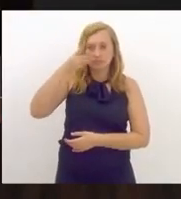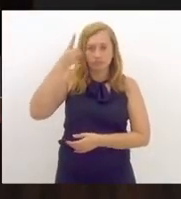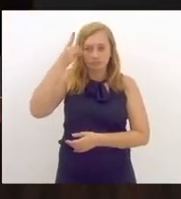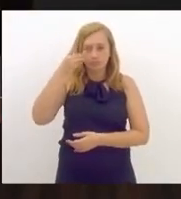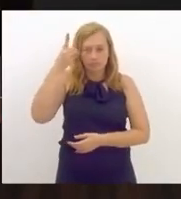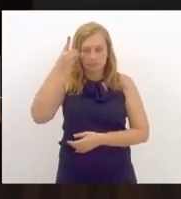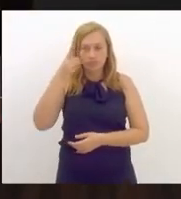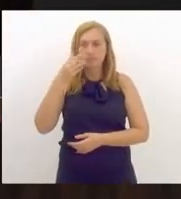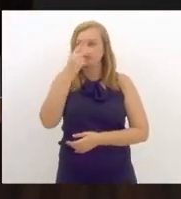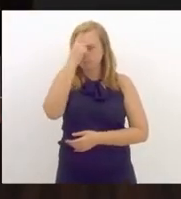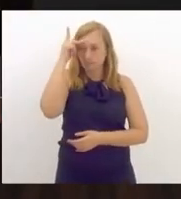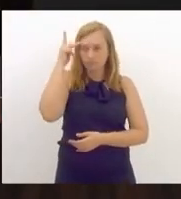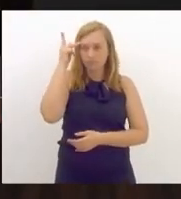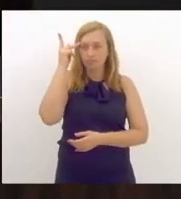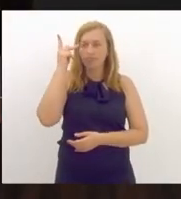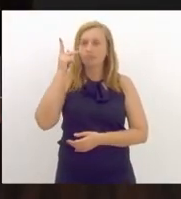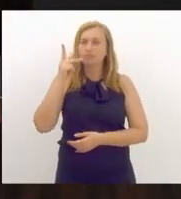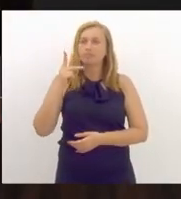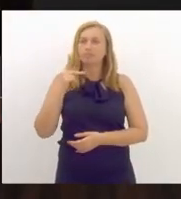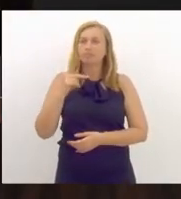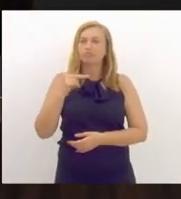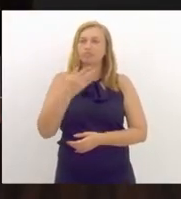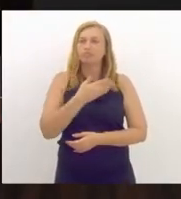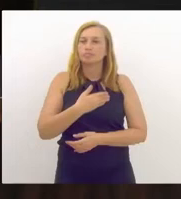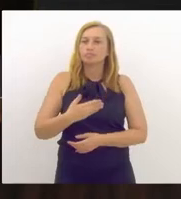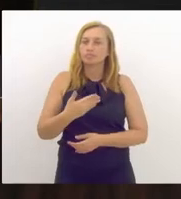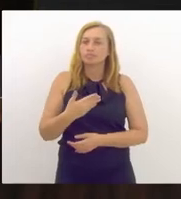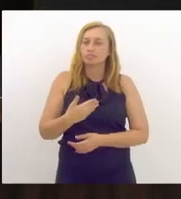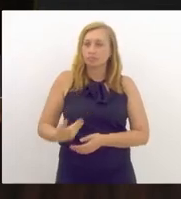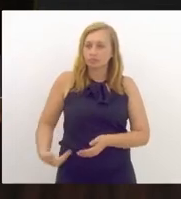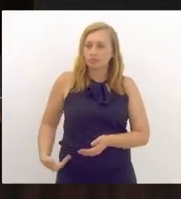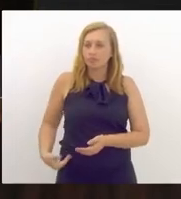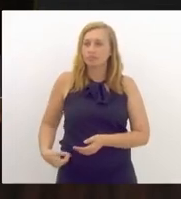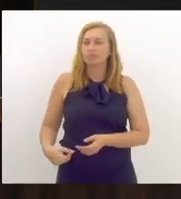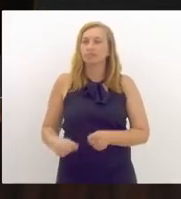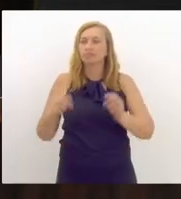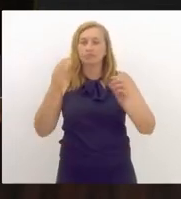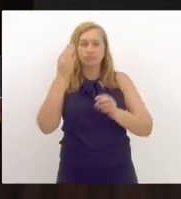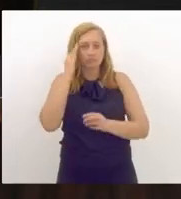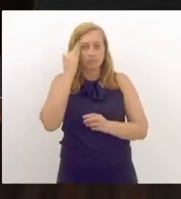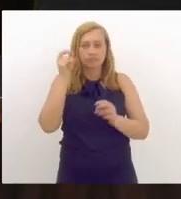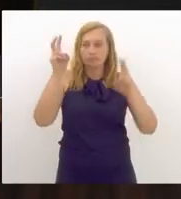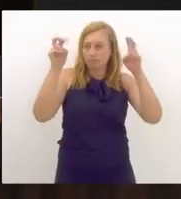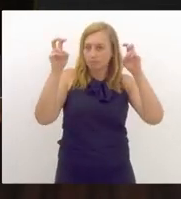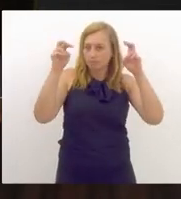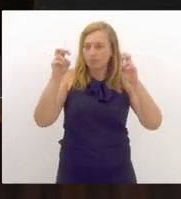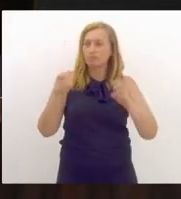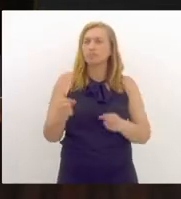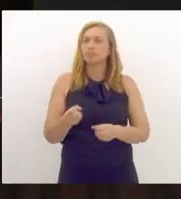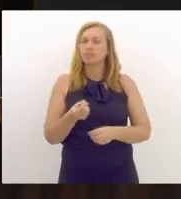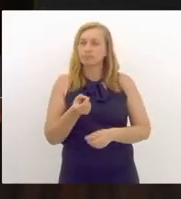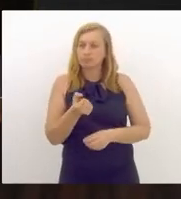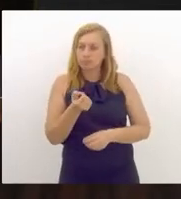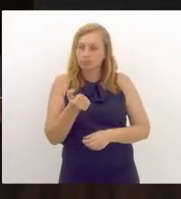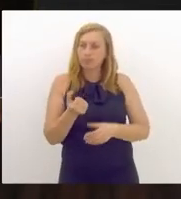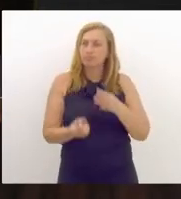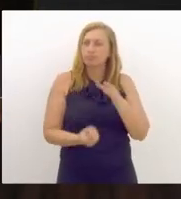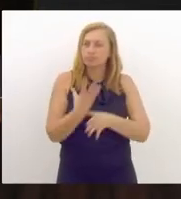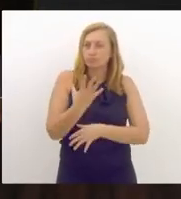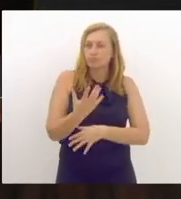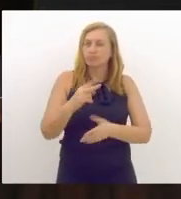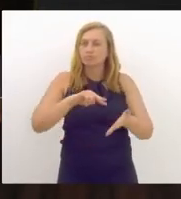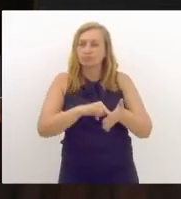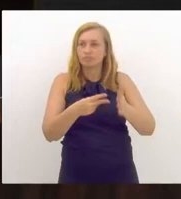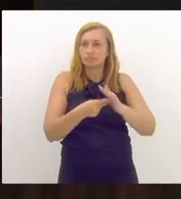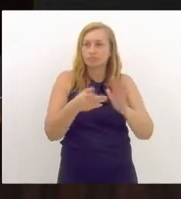dessas pessoas que são autoridade no tema um pouco do que elas vêm produzindo e do que significa para